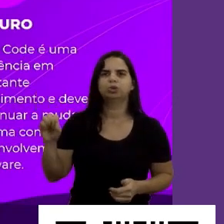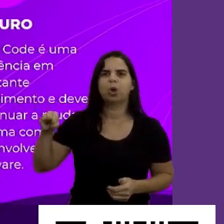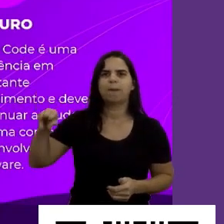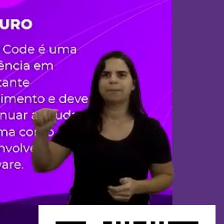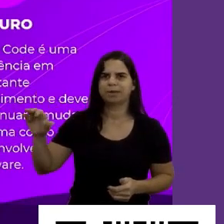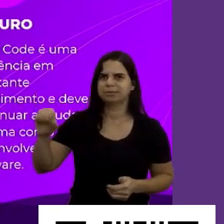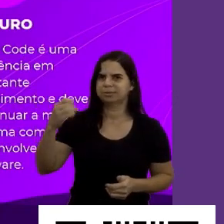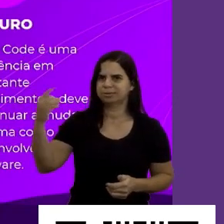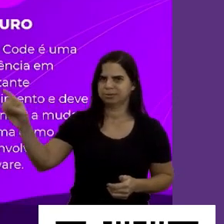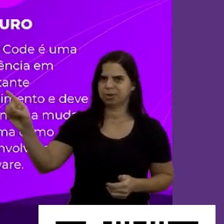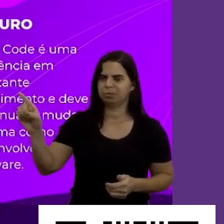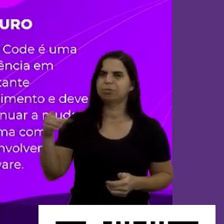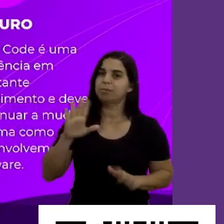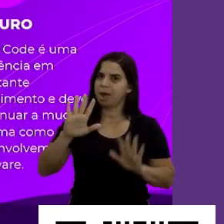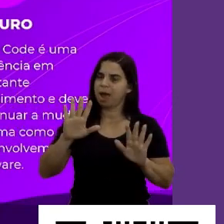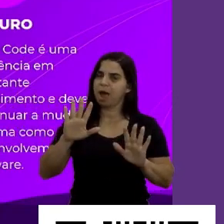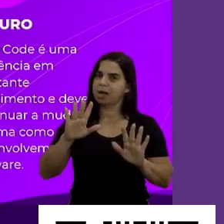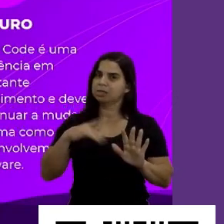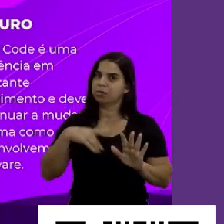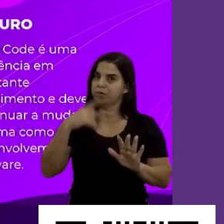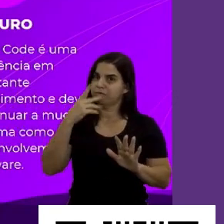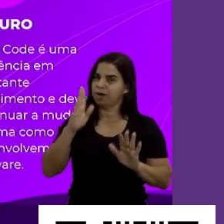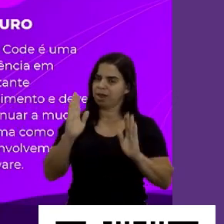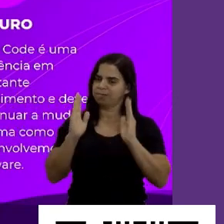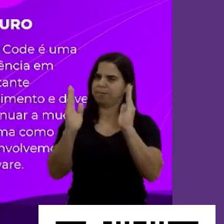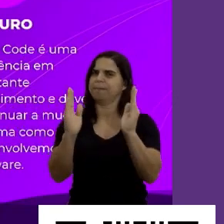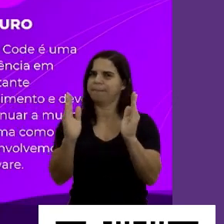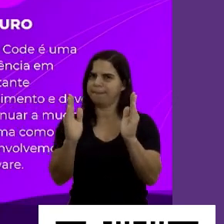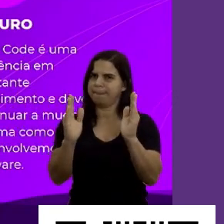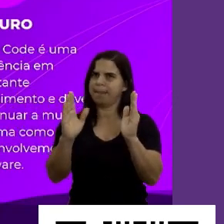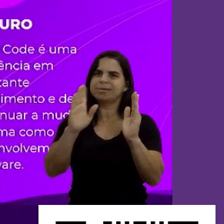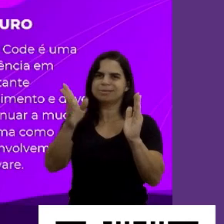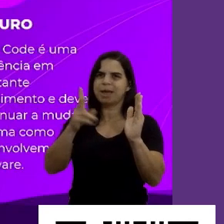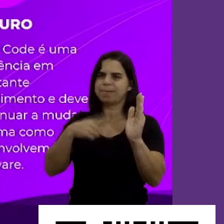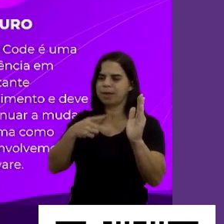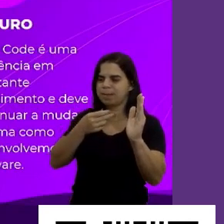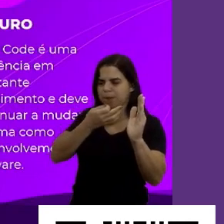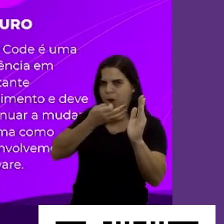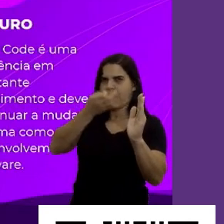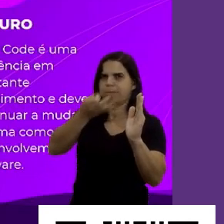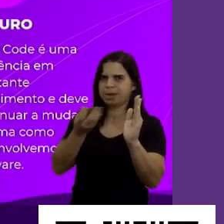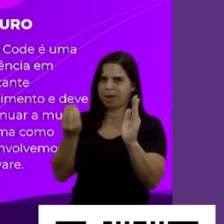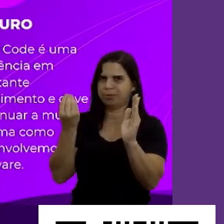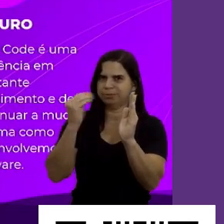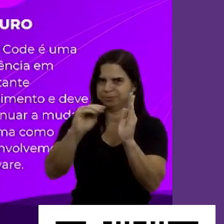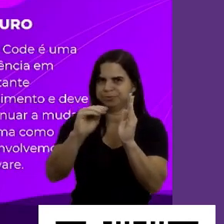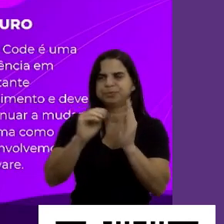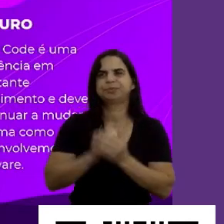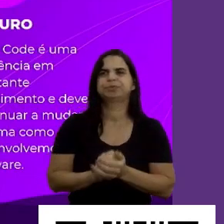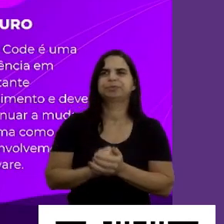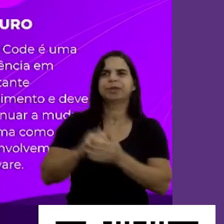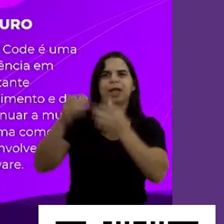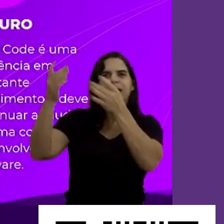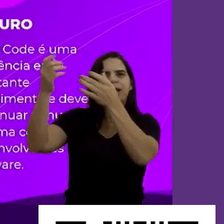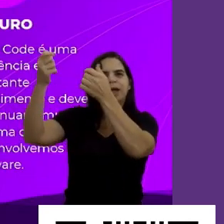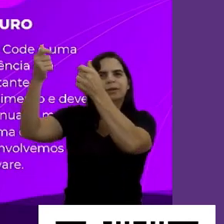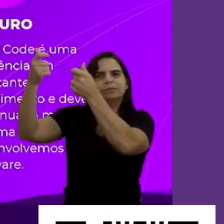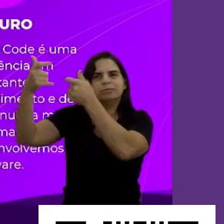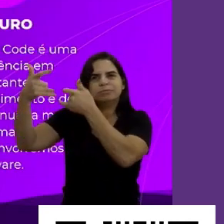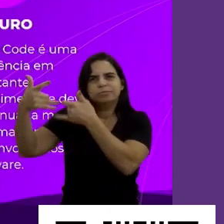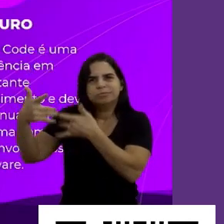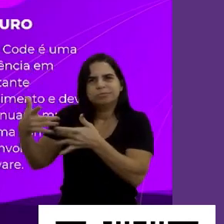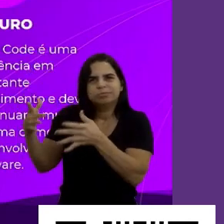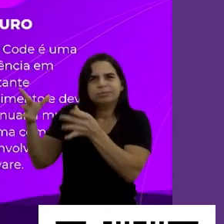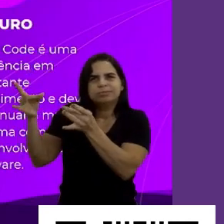tá como eu disse eu sempre vou dar uma pitada da minha opinião então nessa descrição eu não diria que é qualquer